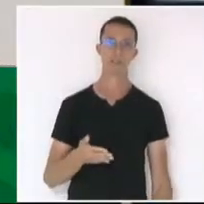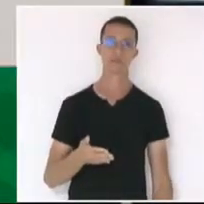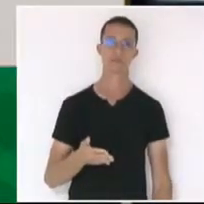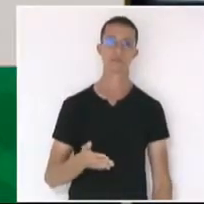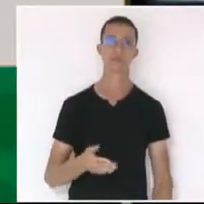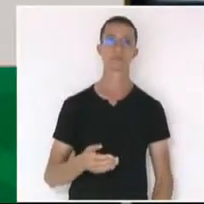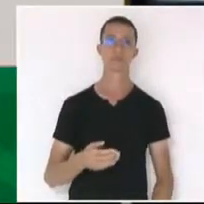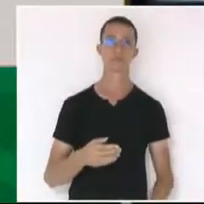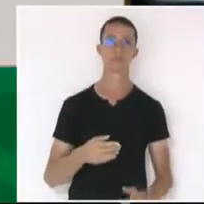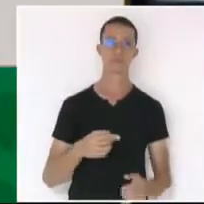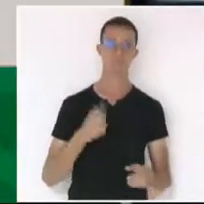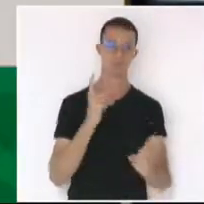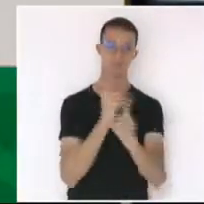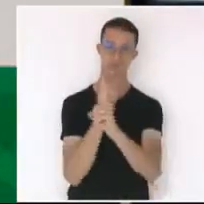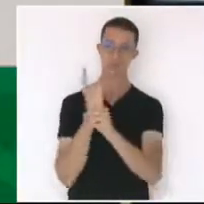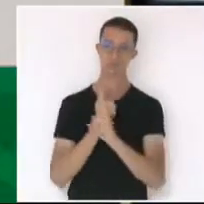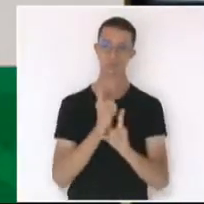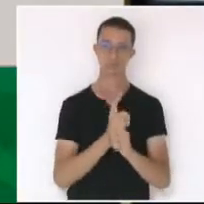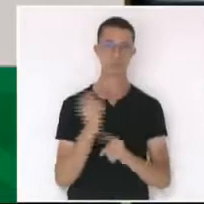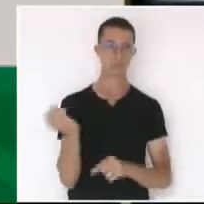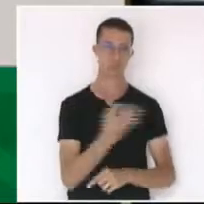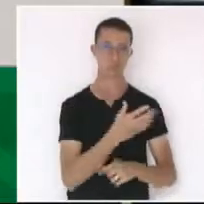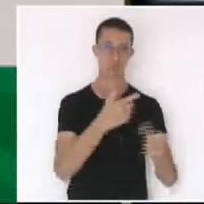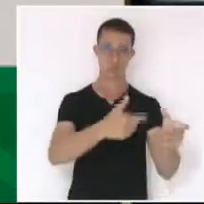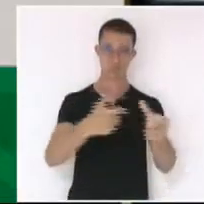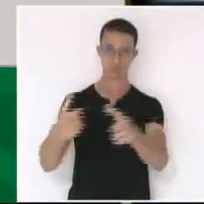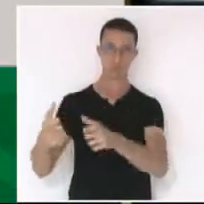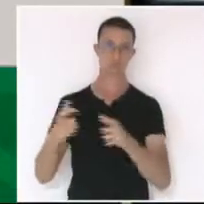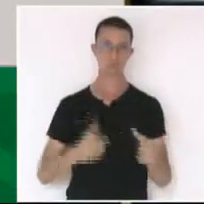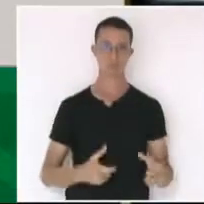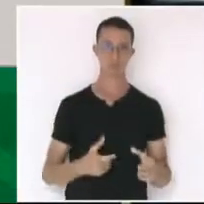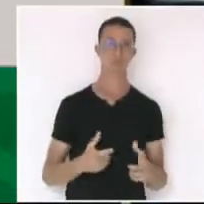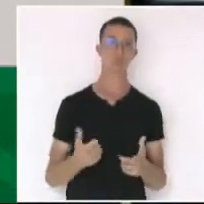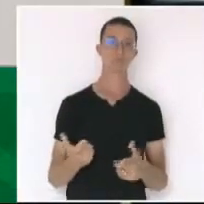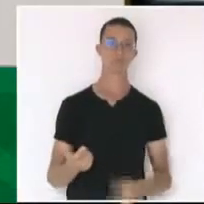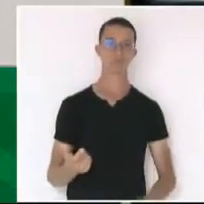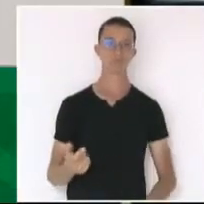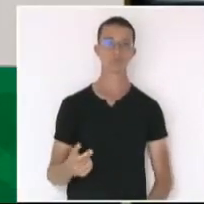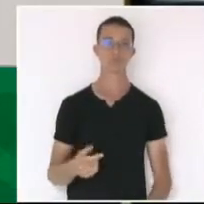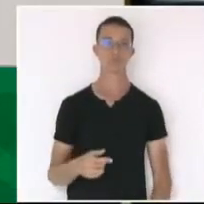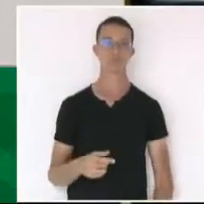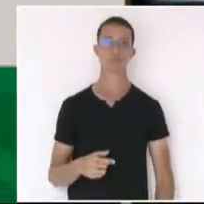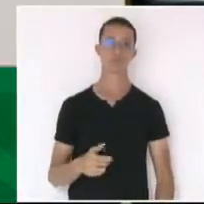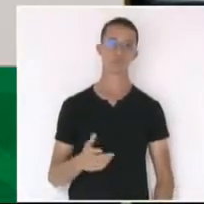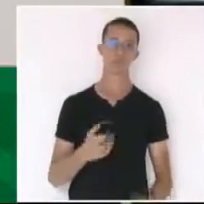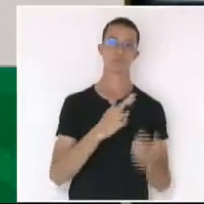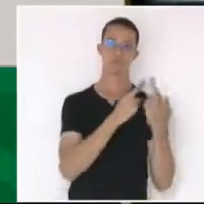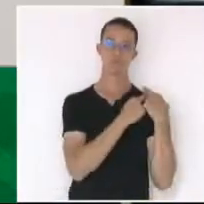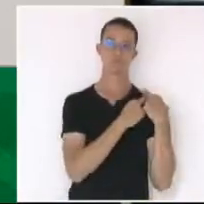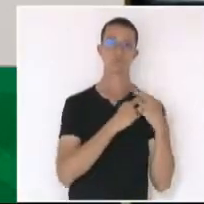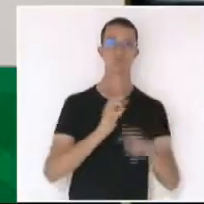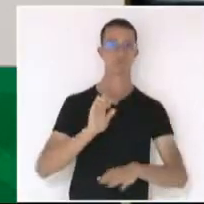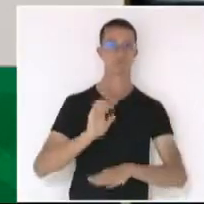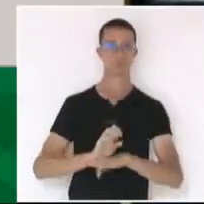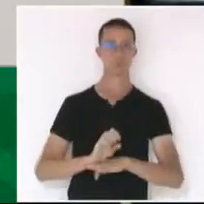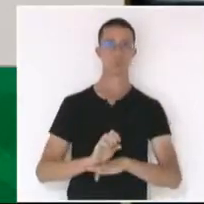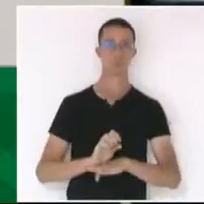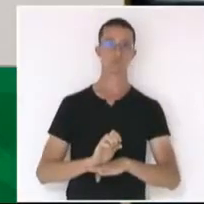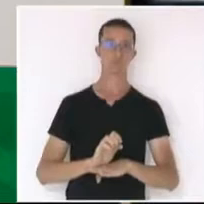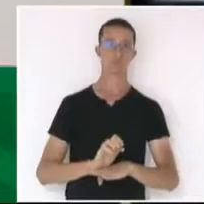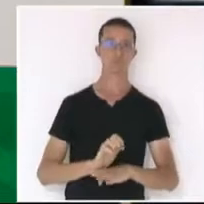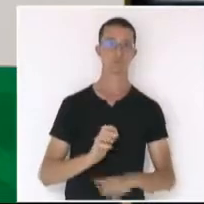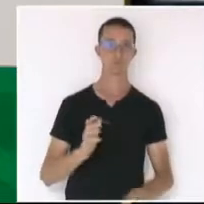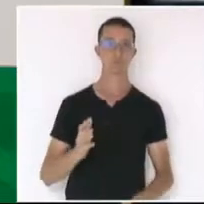posição do trabalho é de responsabilidade dos digamos do Estado através dos